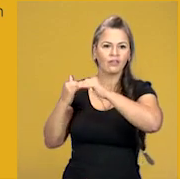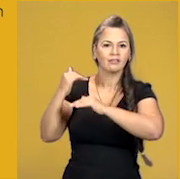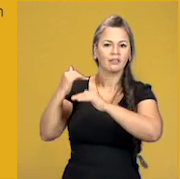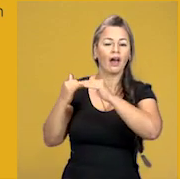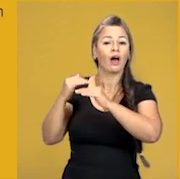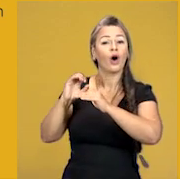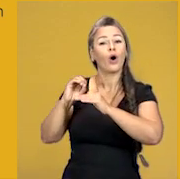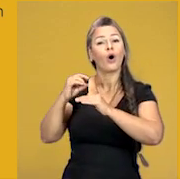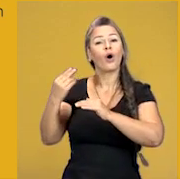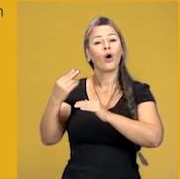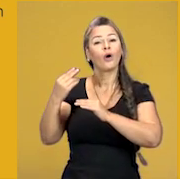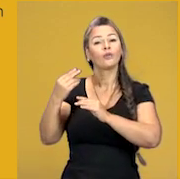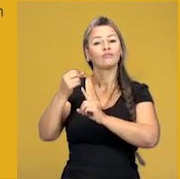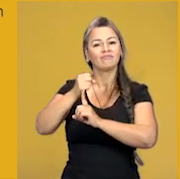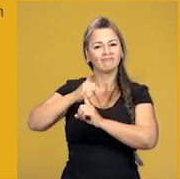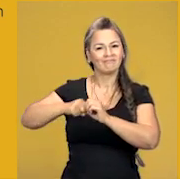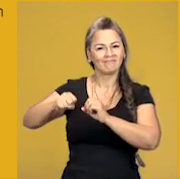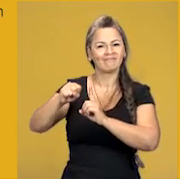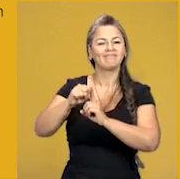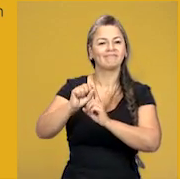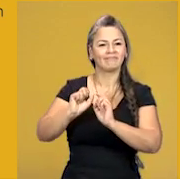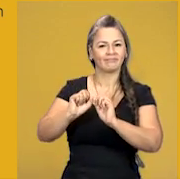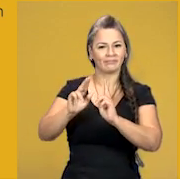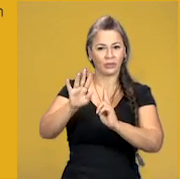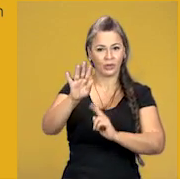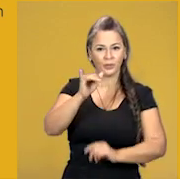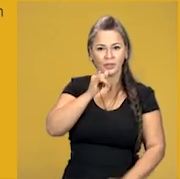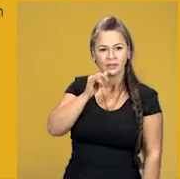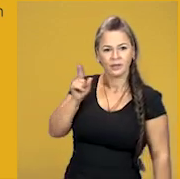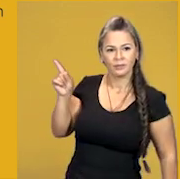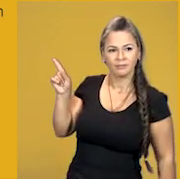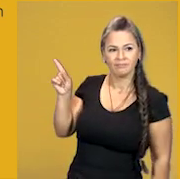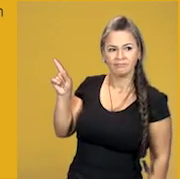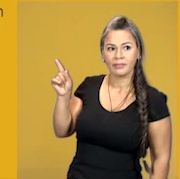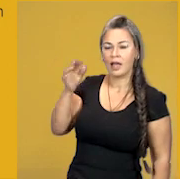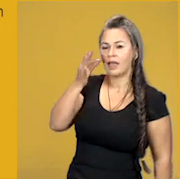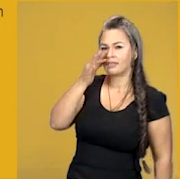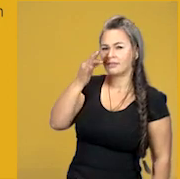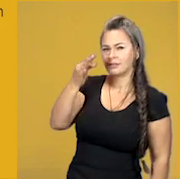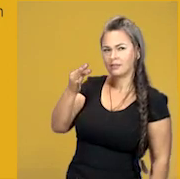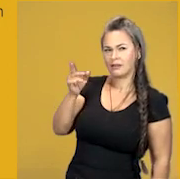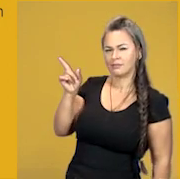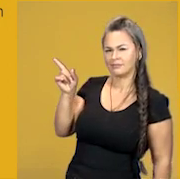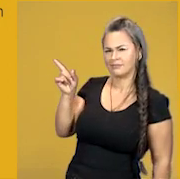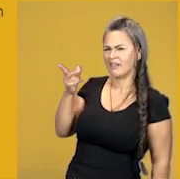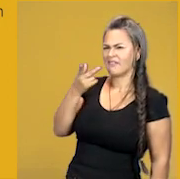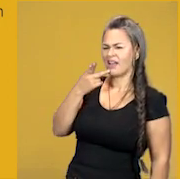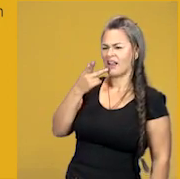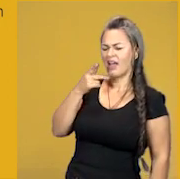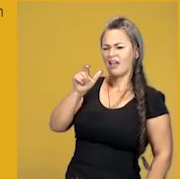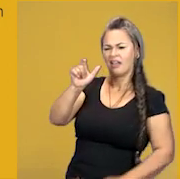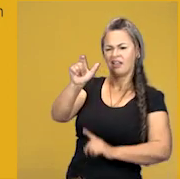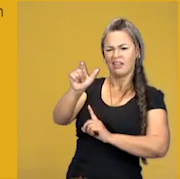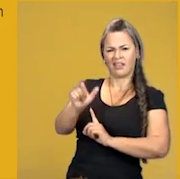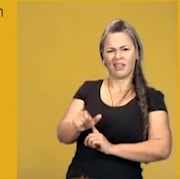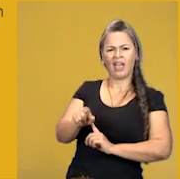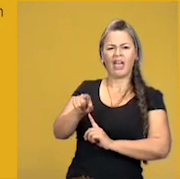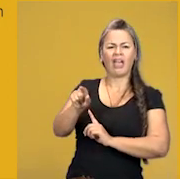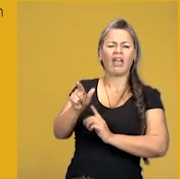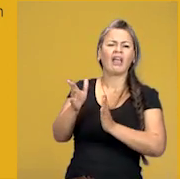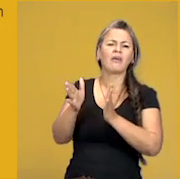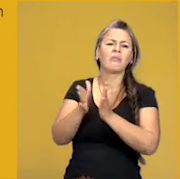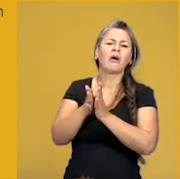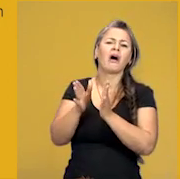Atenção, talvez vocês já observaram isso no PET, que está escrito lá. É simplista acreditar que o criminoso é uma pobre